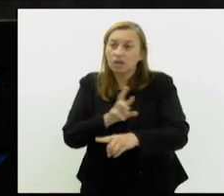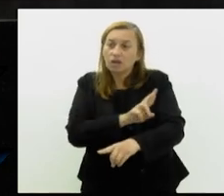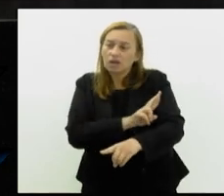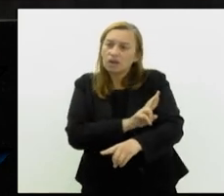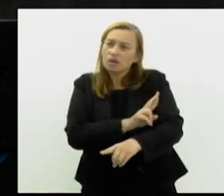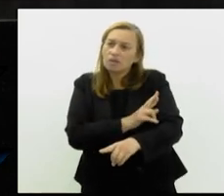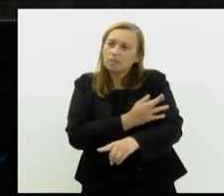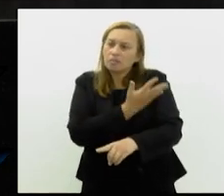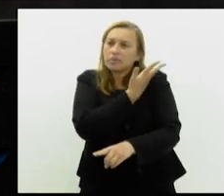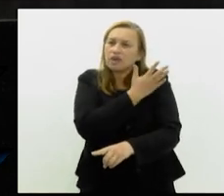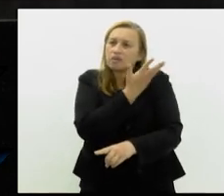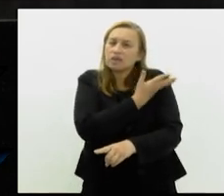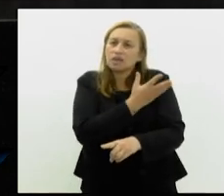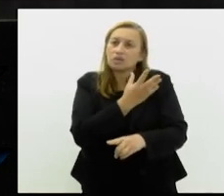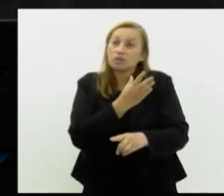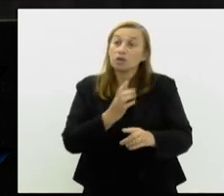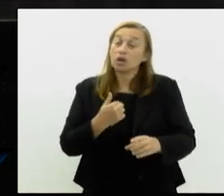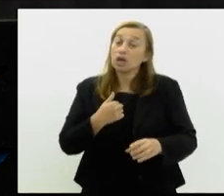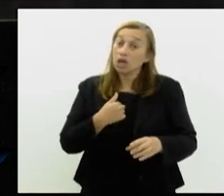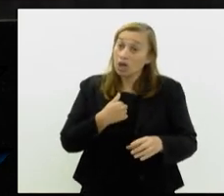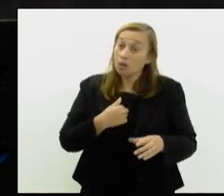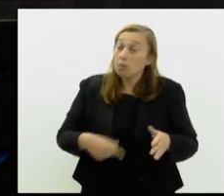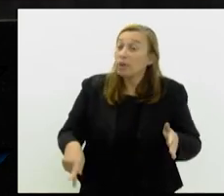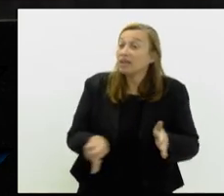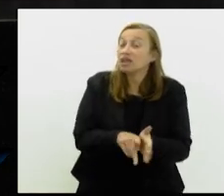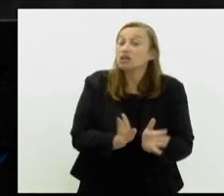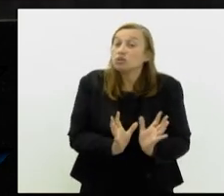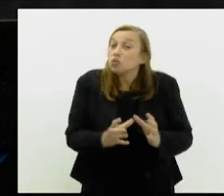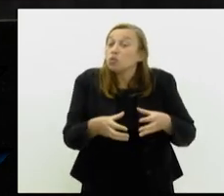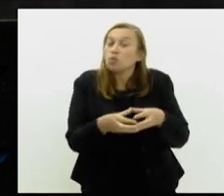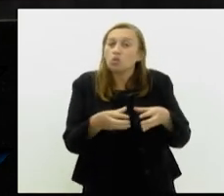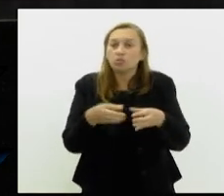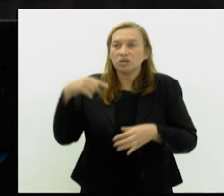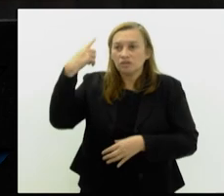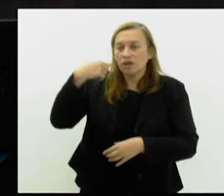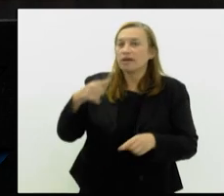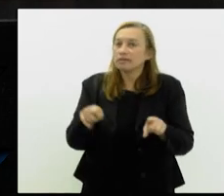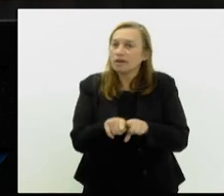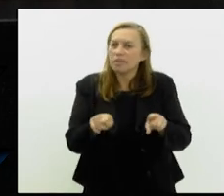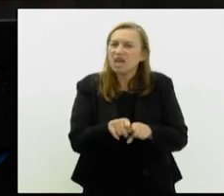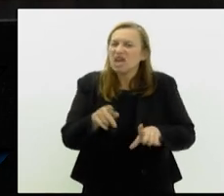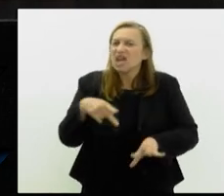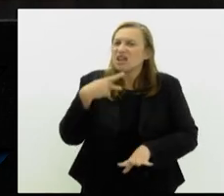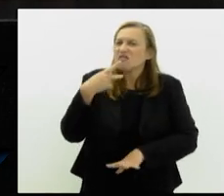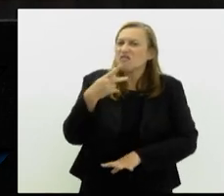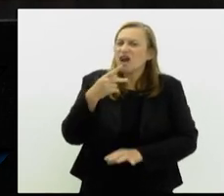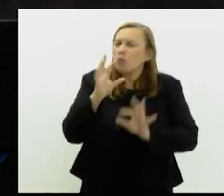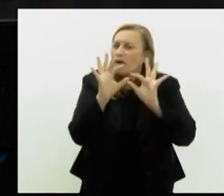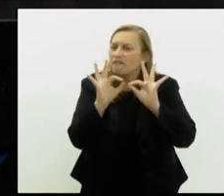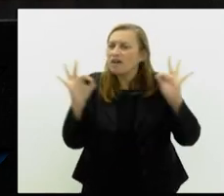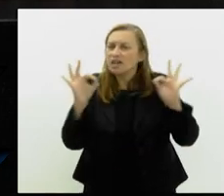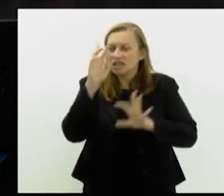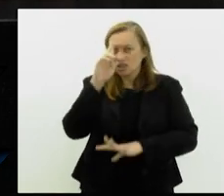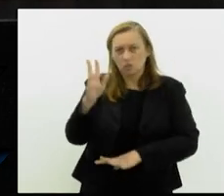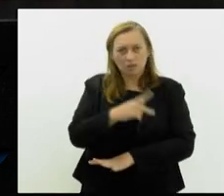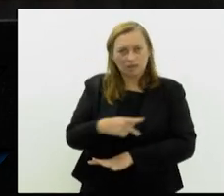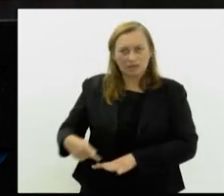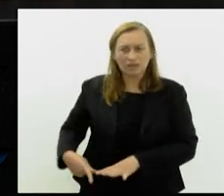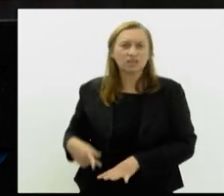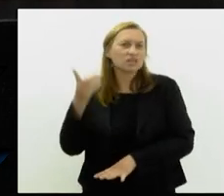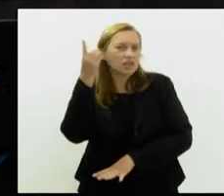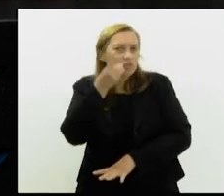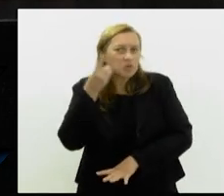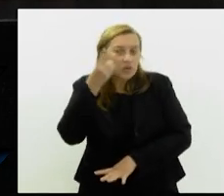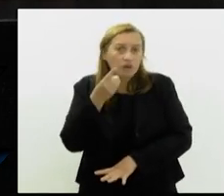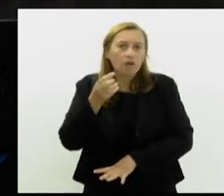Brasil da qual eu faço parte e ele utiliza um um termo senhora Presidente senhores deputados